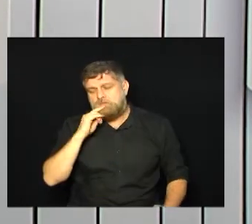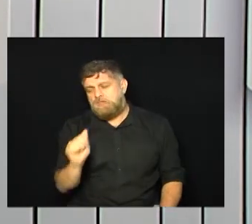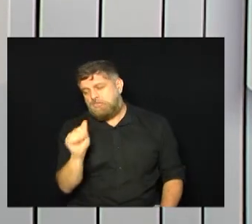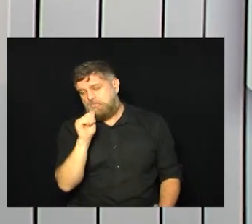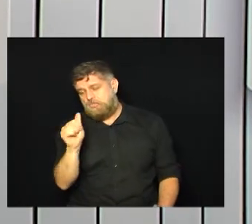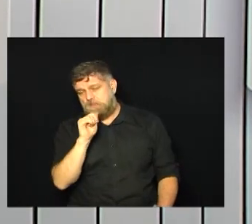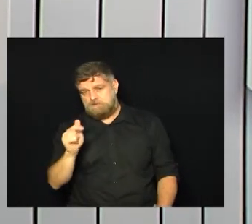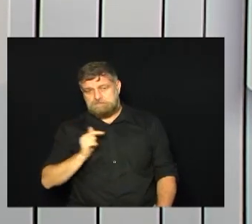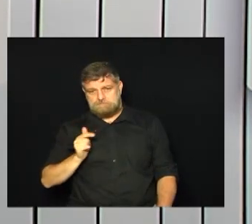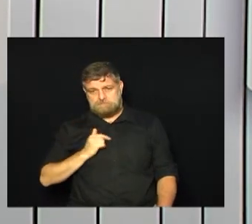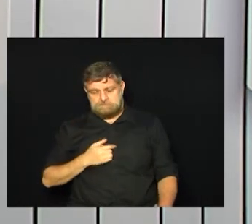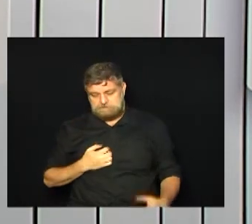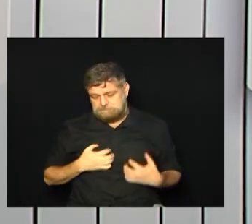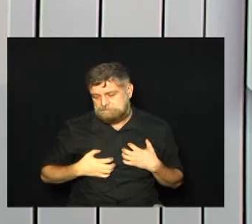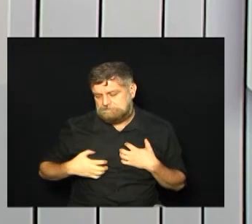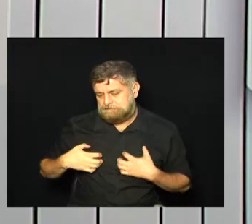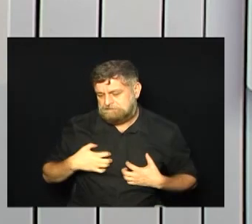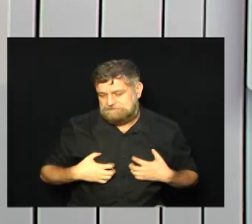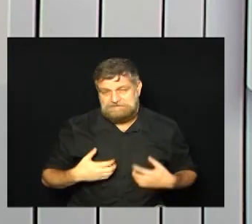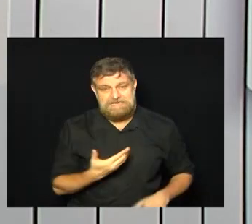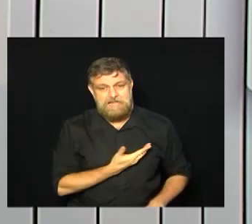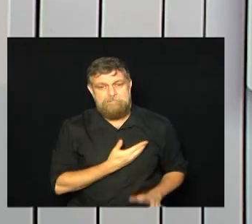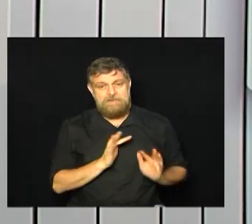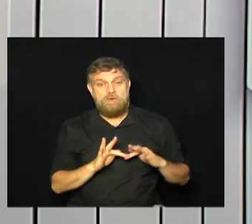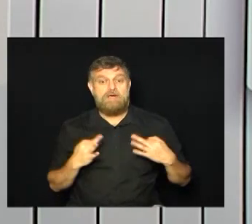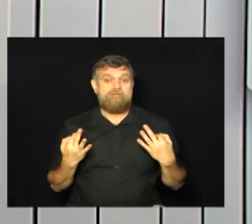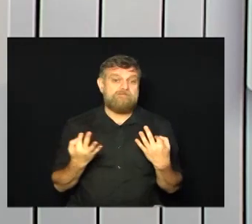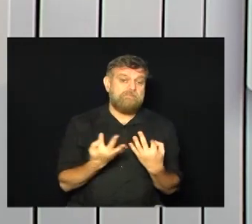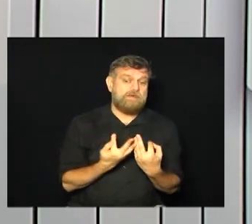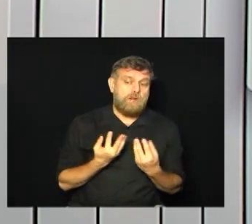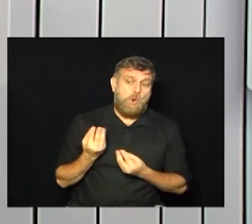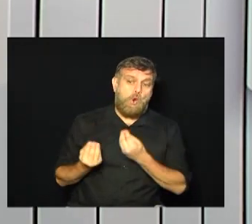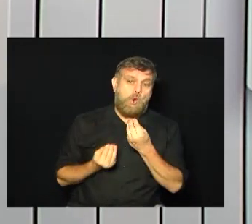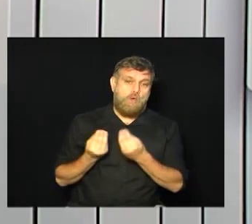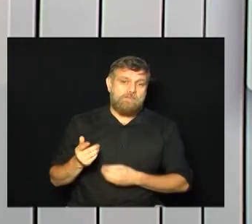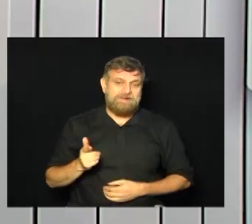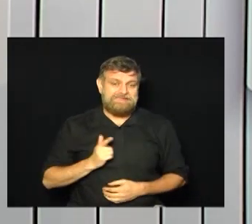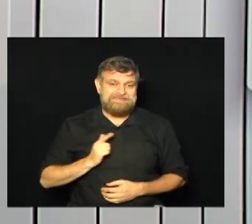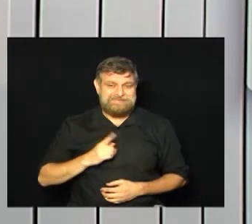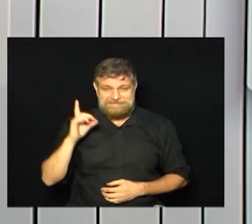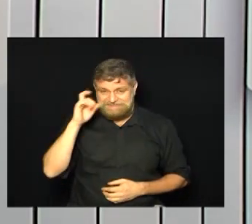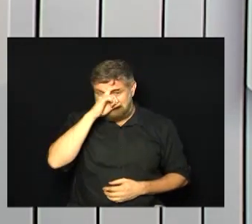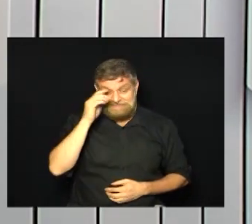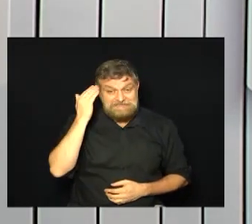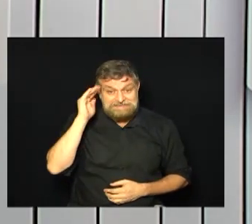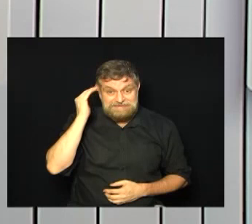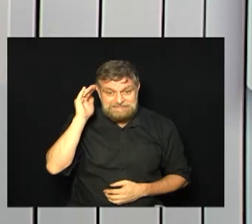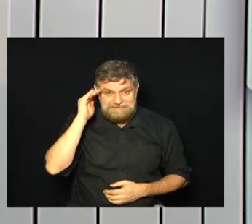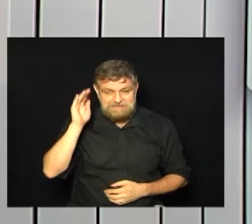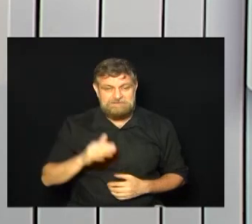algum transtorno, e para esses amigos, para os familiares, tem uma certa dificuldade?